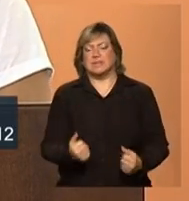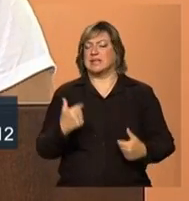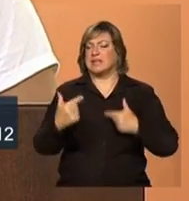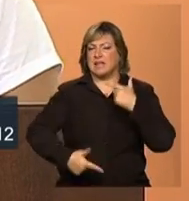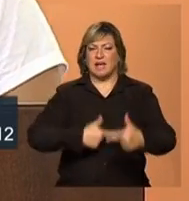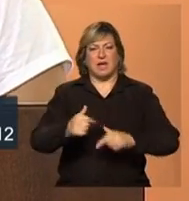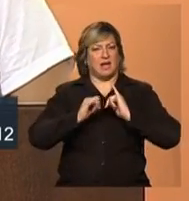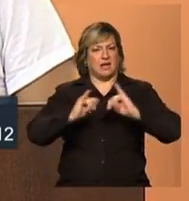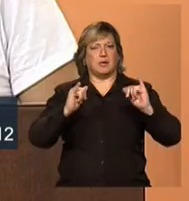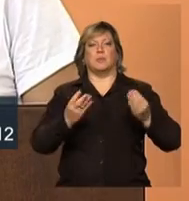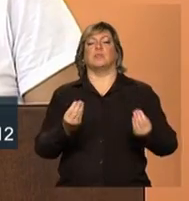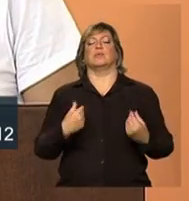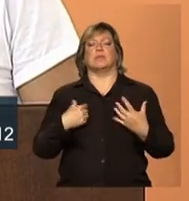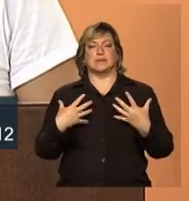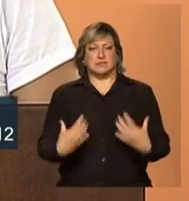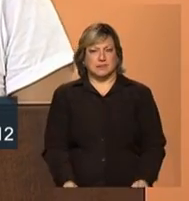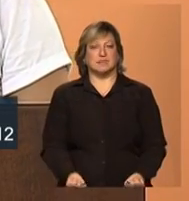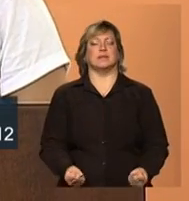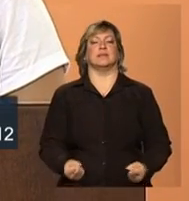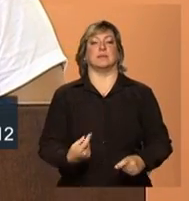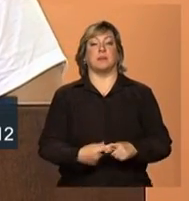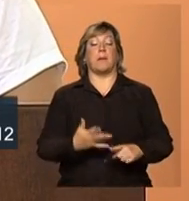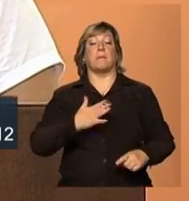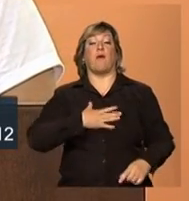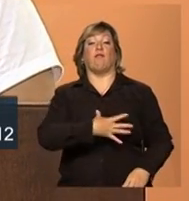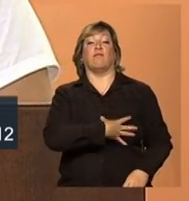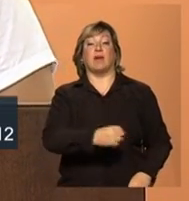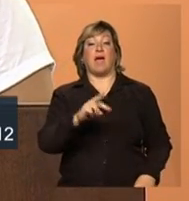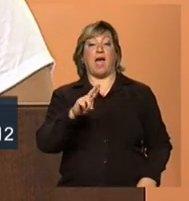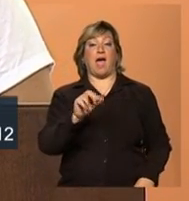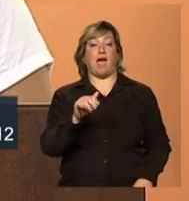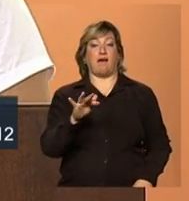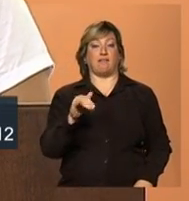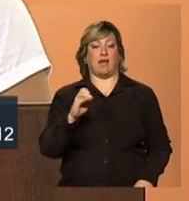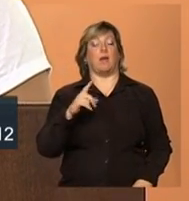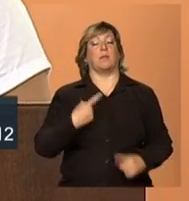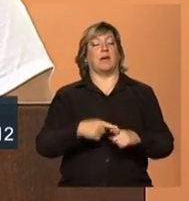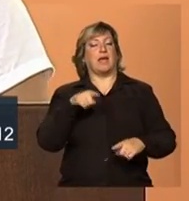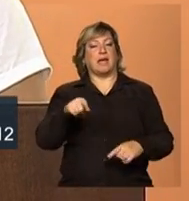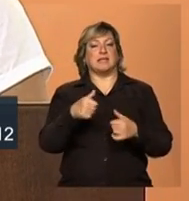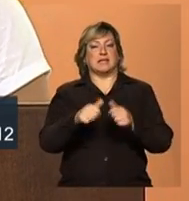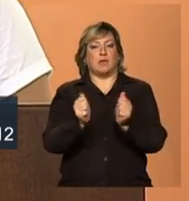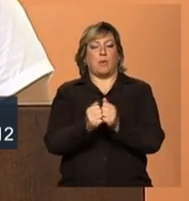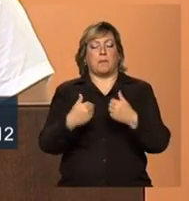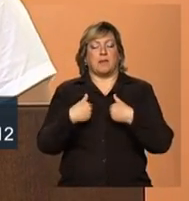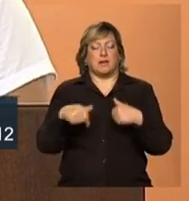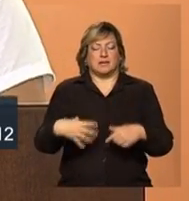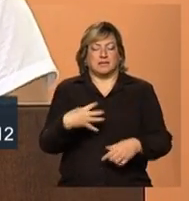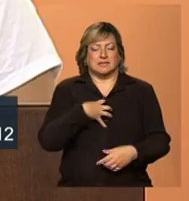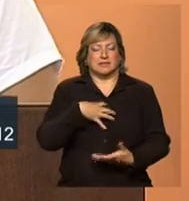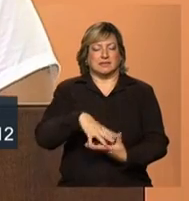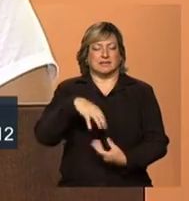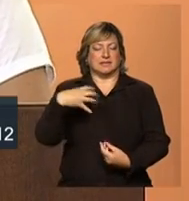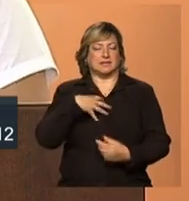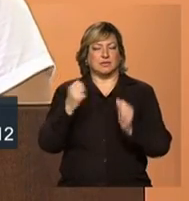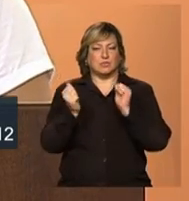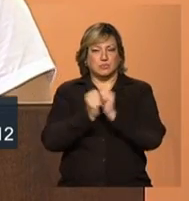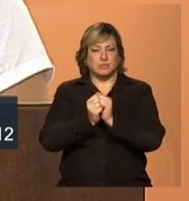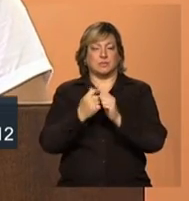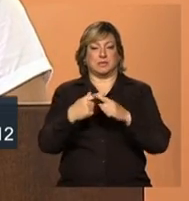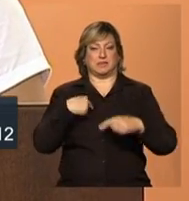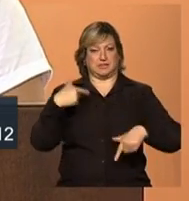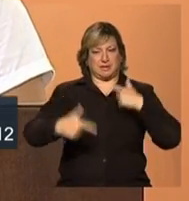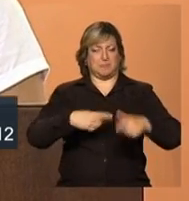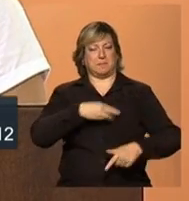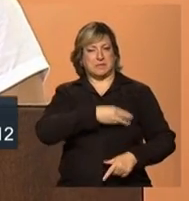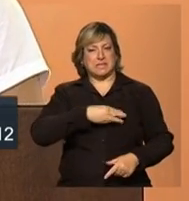quero agradecer, acima de tudo, ao meu filho Rafael, que eu tenho certeza que é ele que está aqui comigo, me trazendo para essa missão, que se Deus me ajudar e